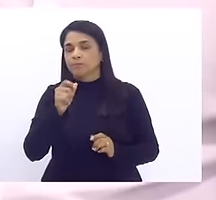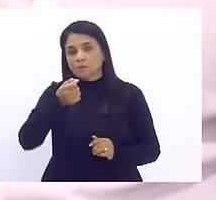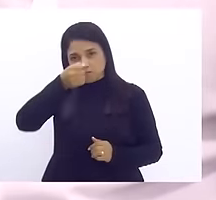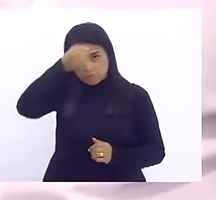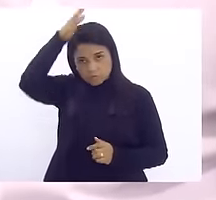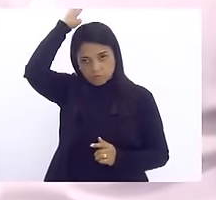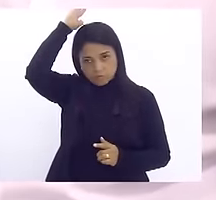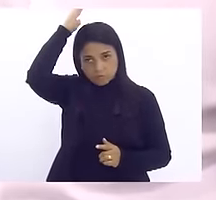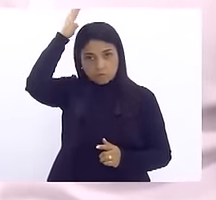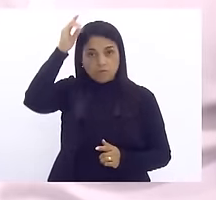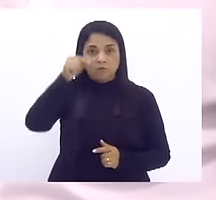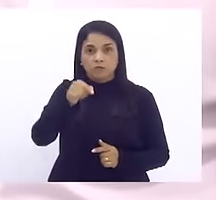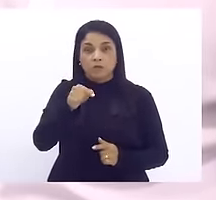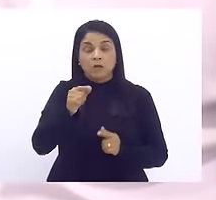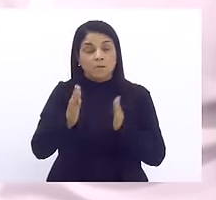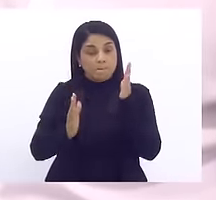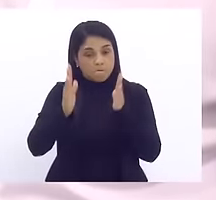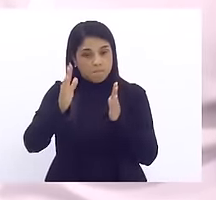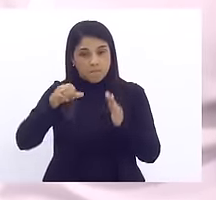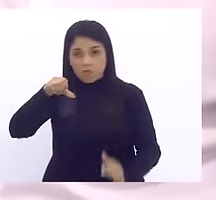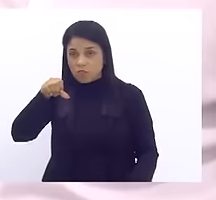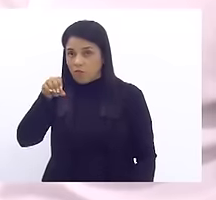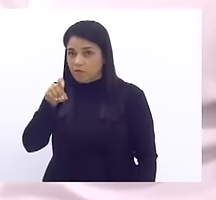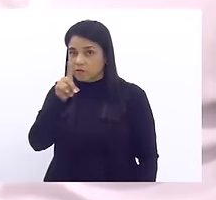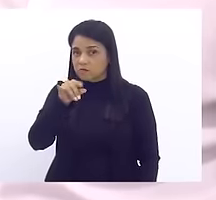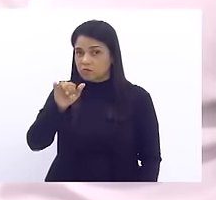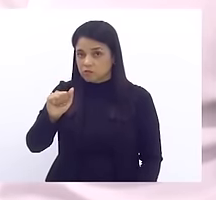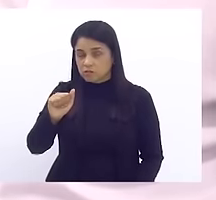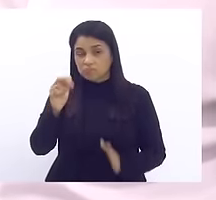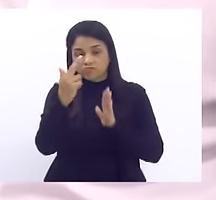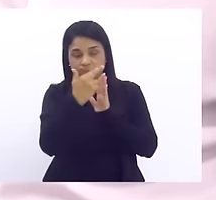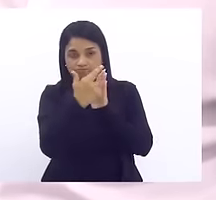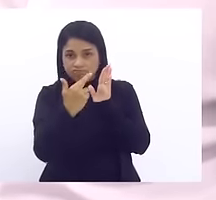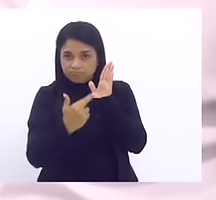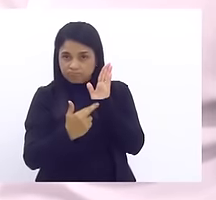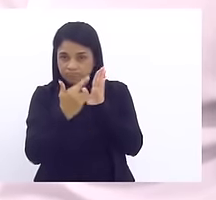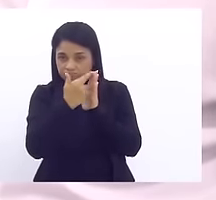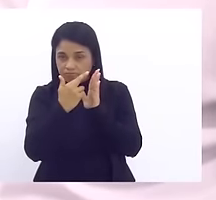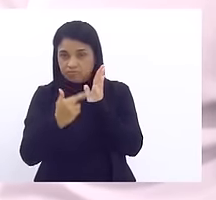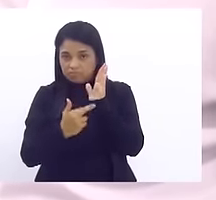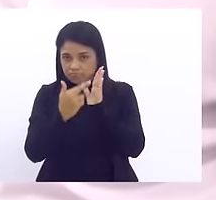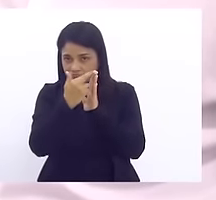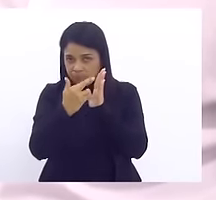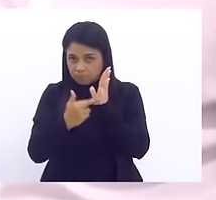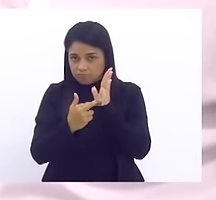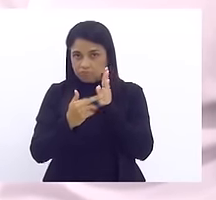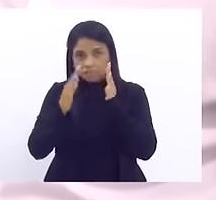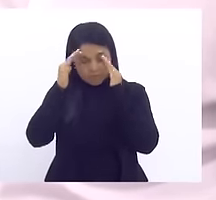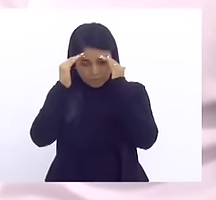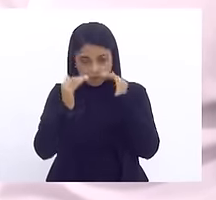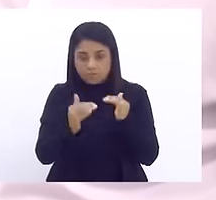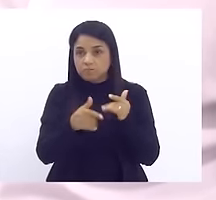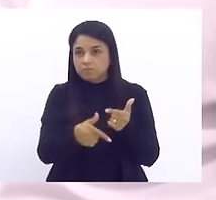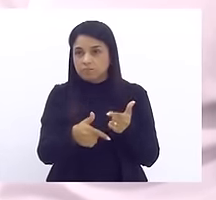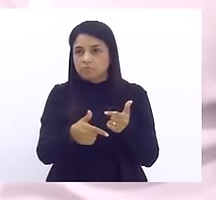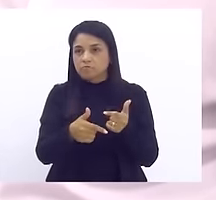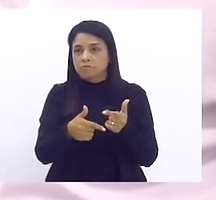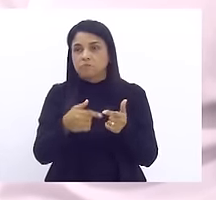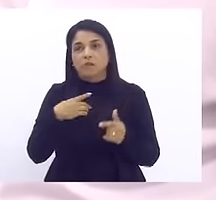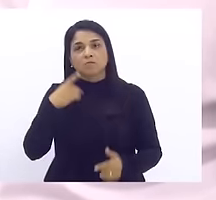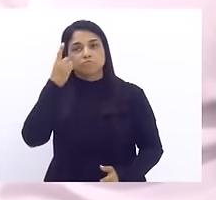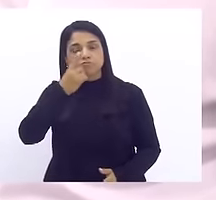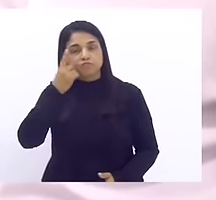do corpo de bombeiro seria no prazo de 90 dias cenário eventual irregularidade que ele havia constatado é uma questão de interpretação jurídica Doutor perfeito